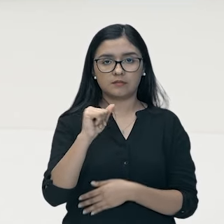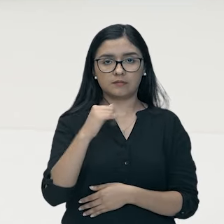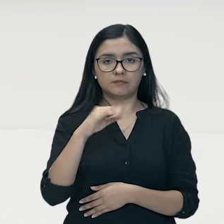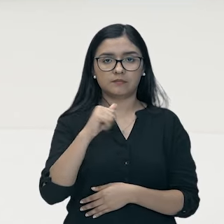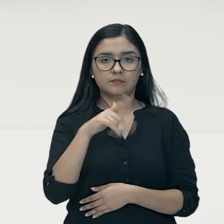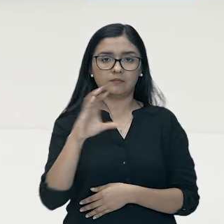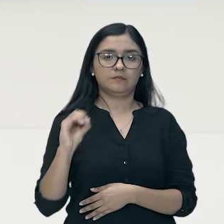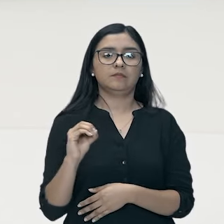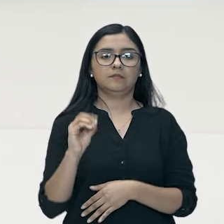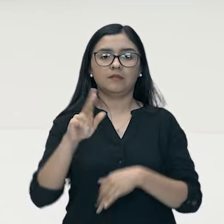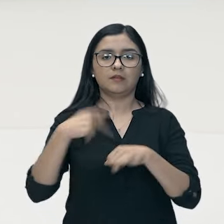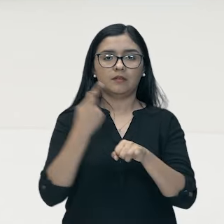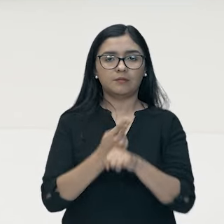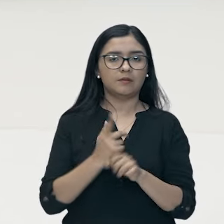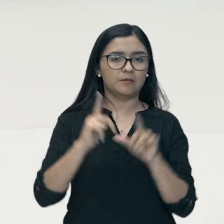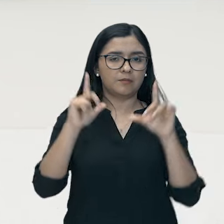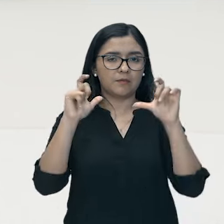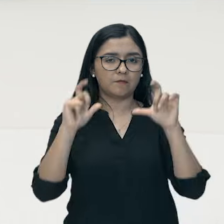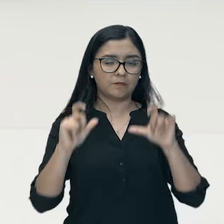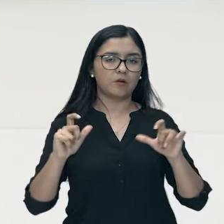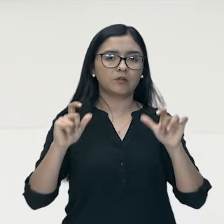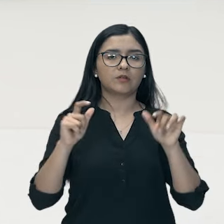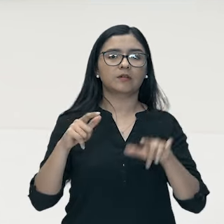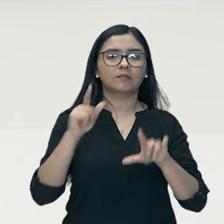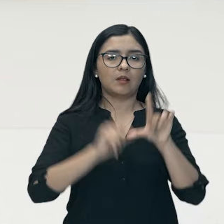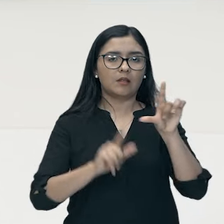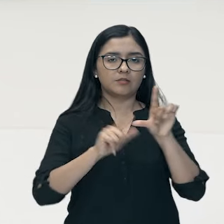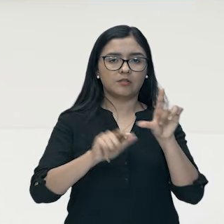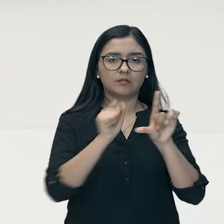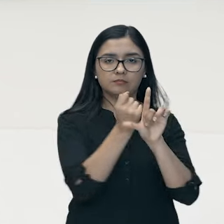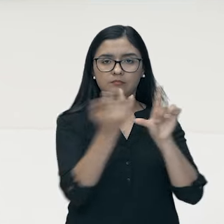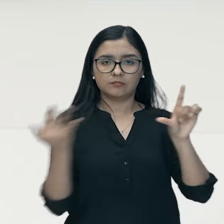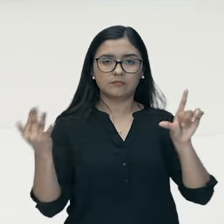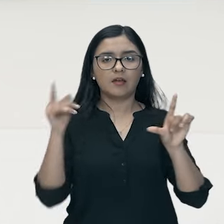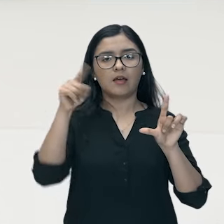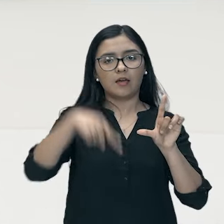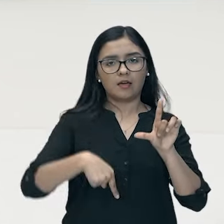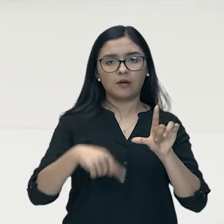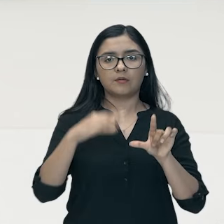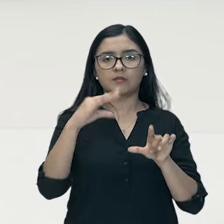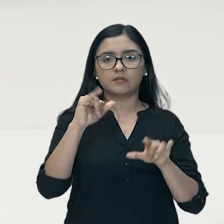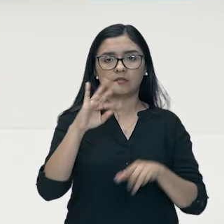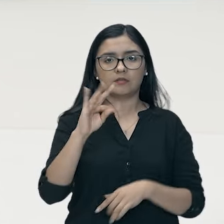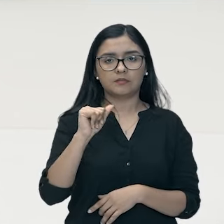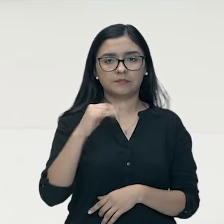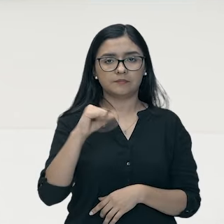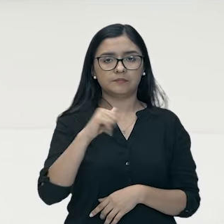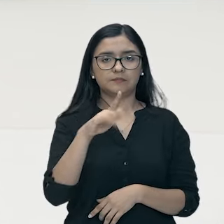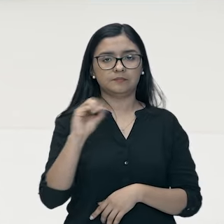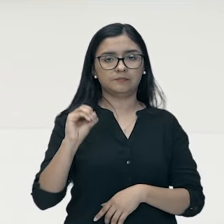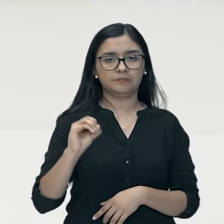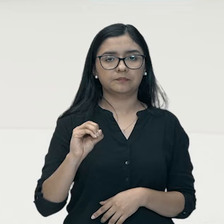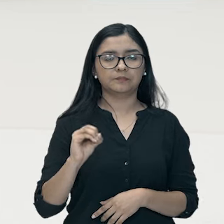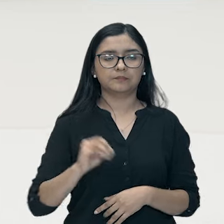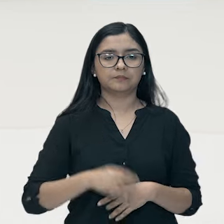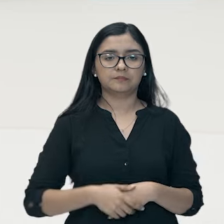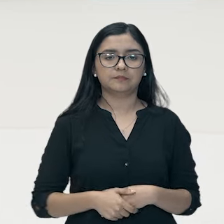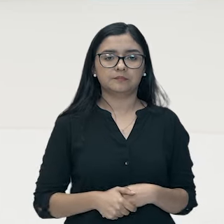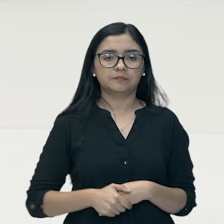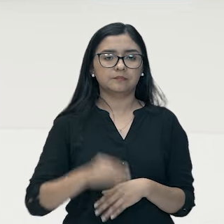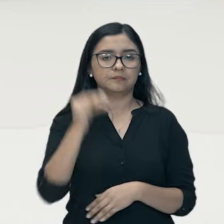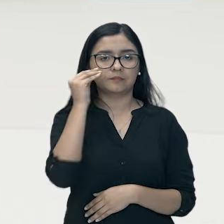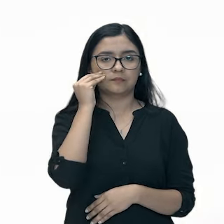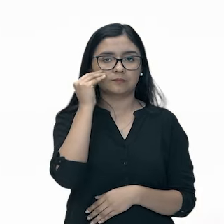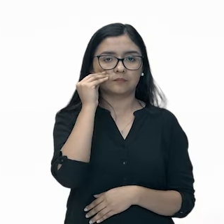coloca depois uma foto lá né e faz a legenda da foto Isso é uma citação tá bom vejamos o nosso